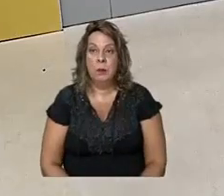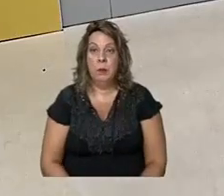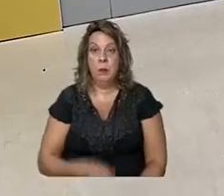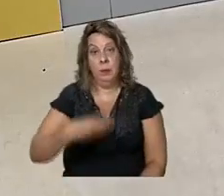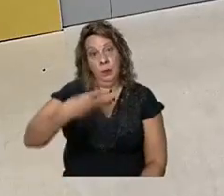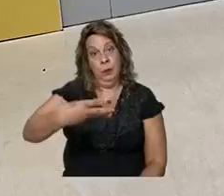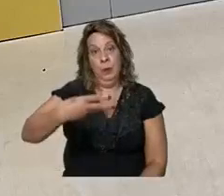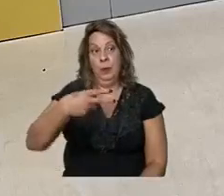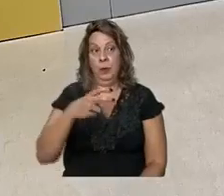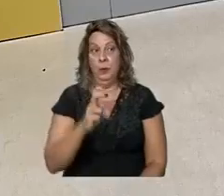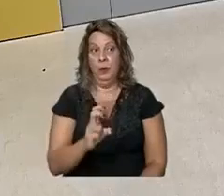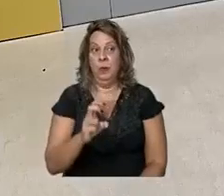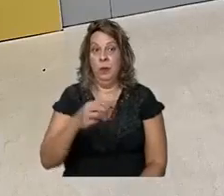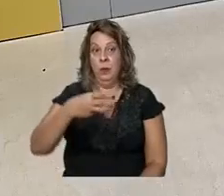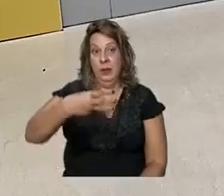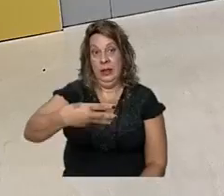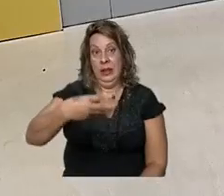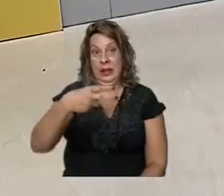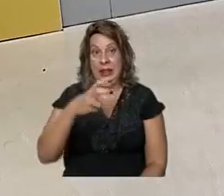bolinha de número